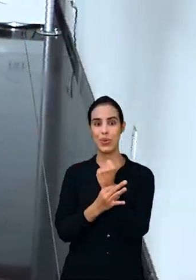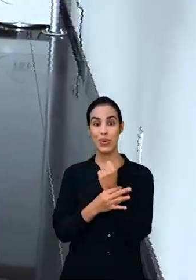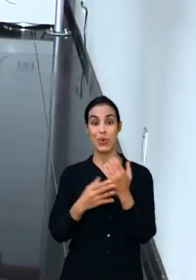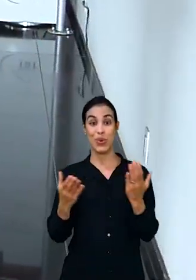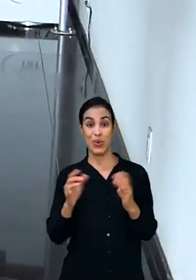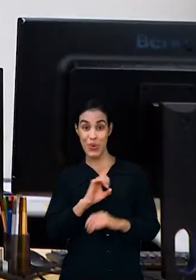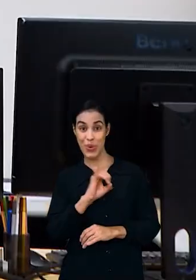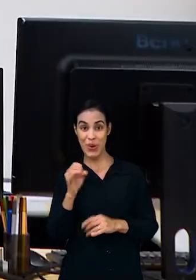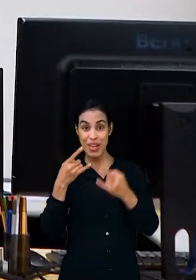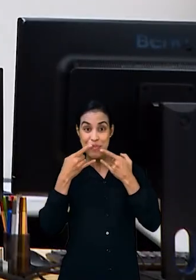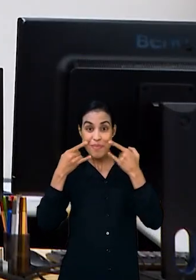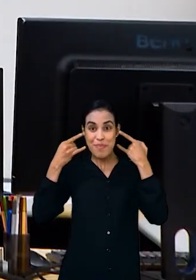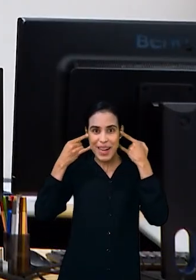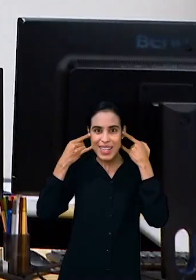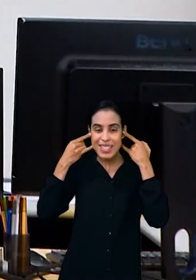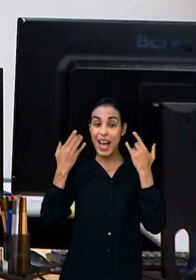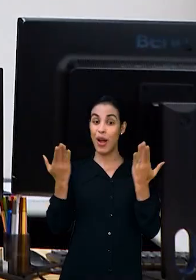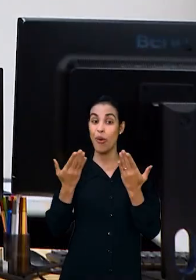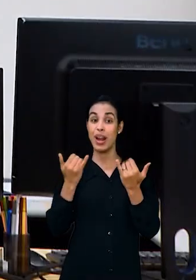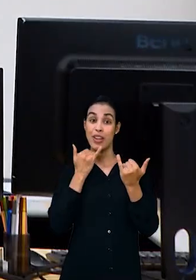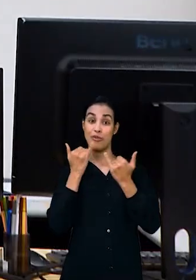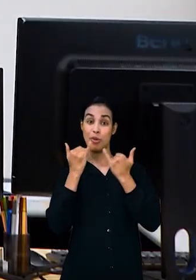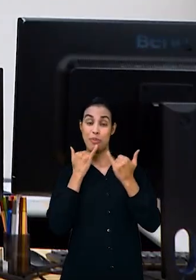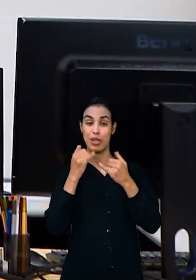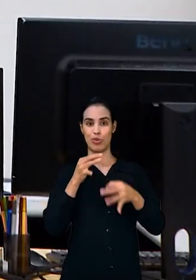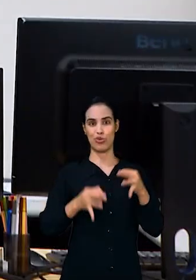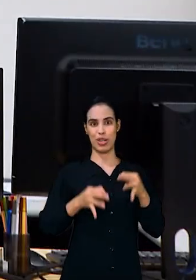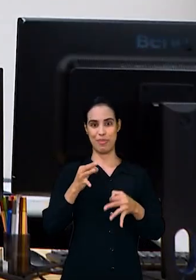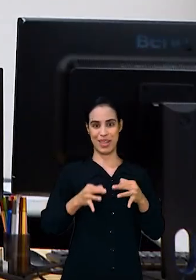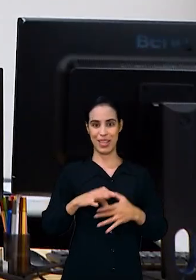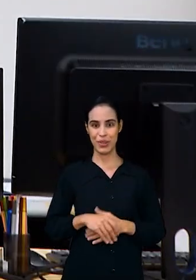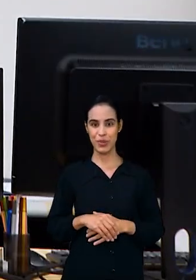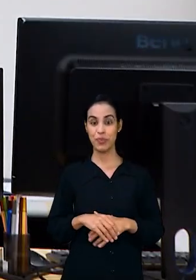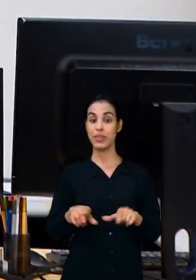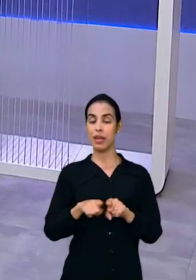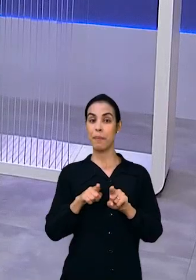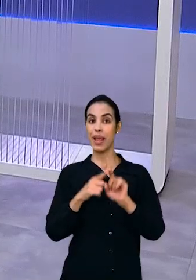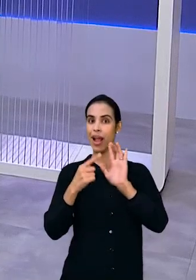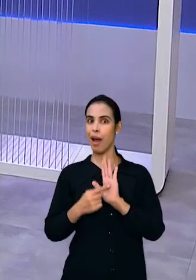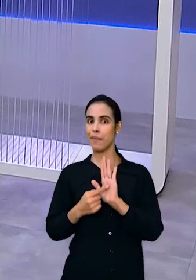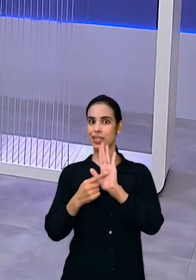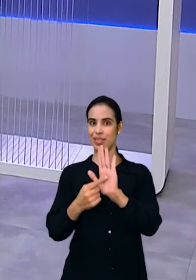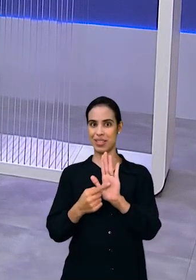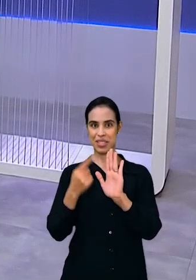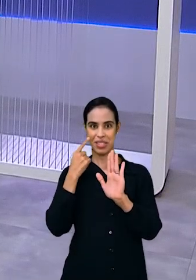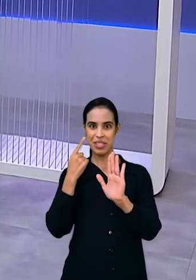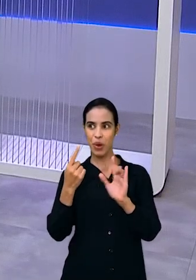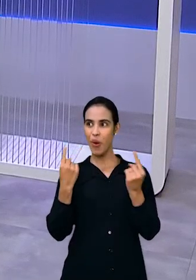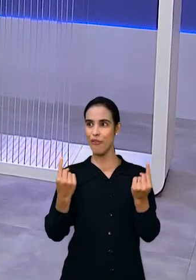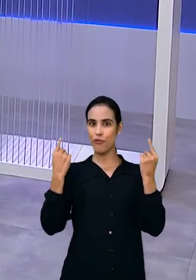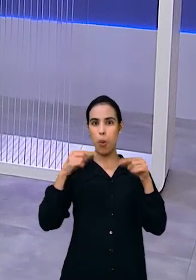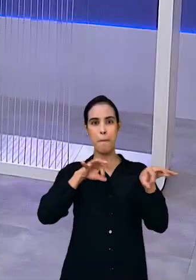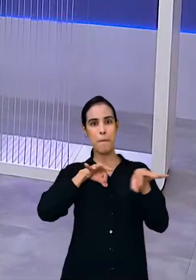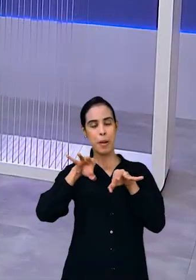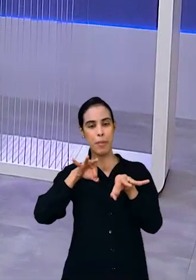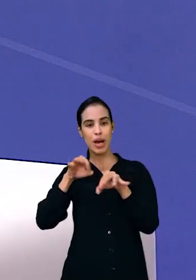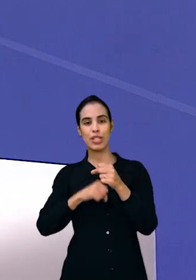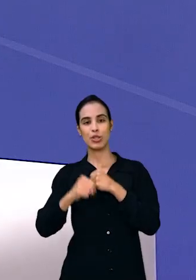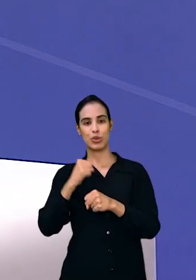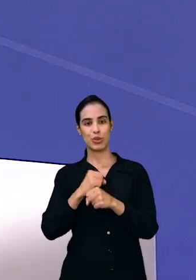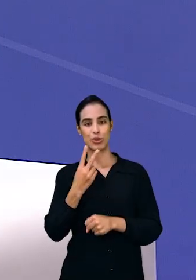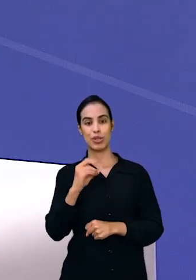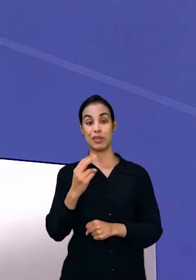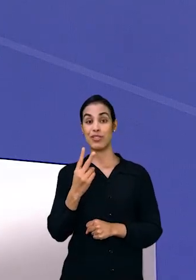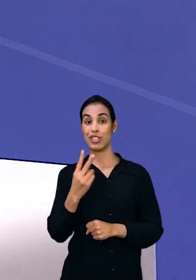com segurança. Olha eu aí de máscara, informando uma decisão da corte. A apresentação no estúdio foi retomada